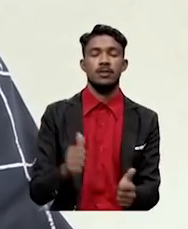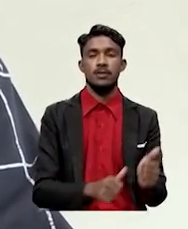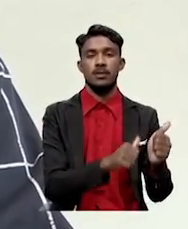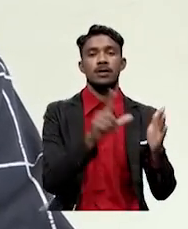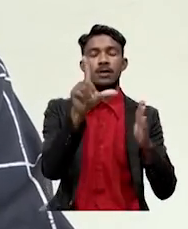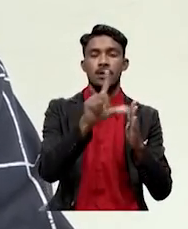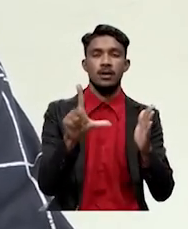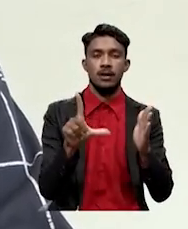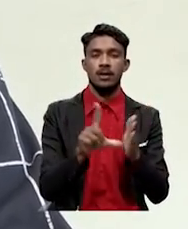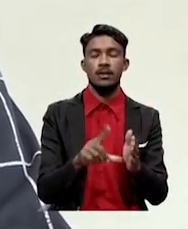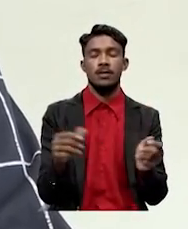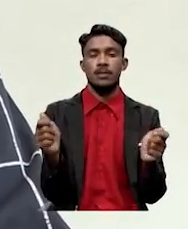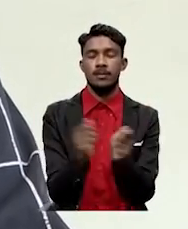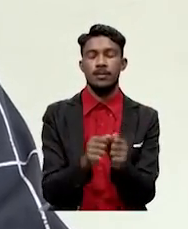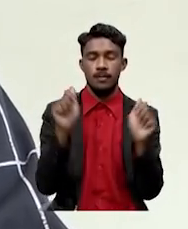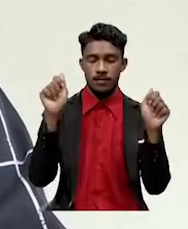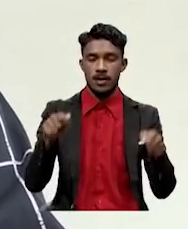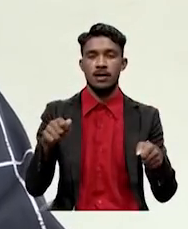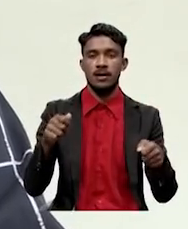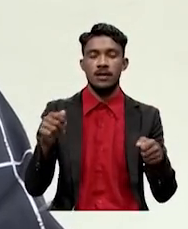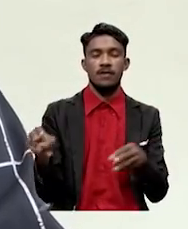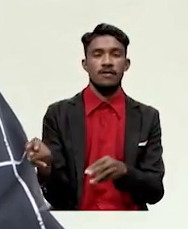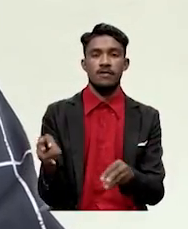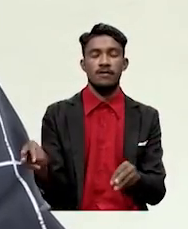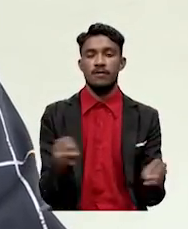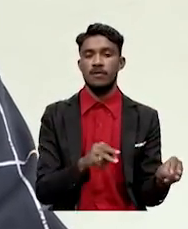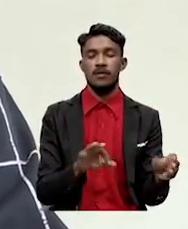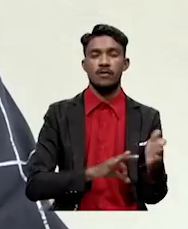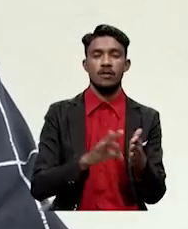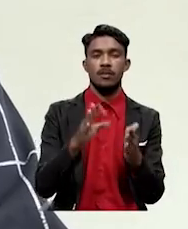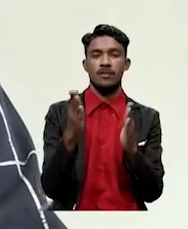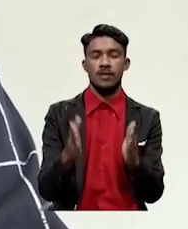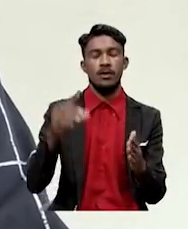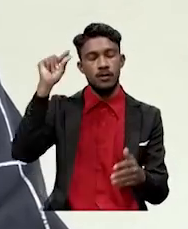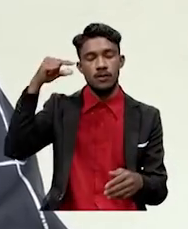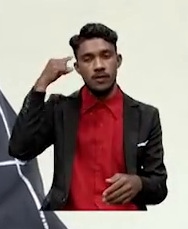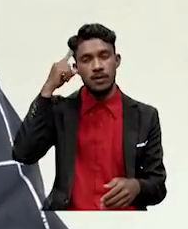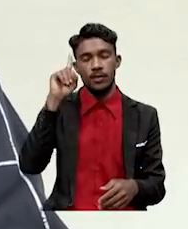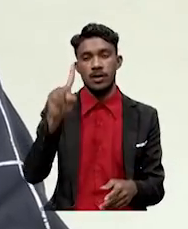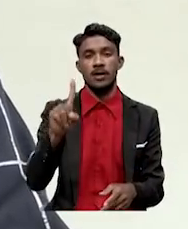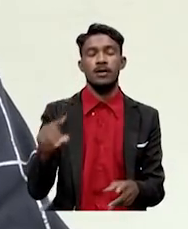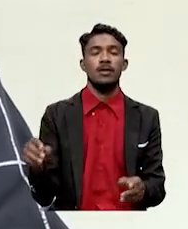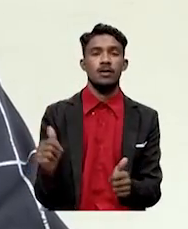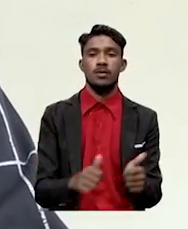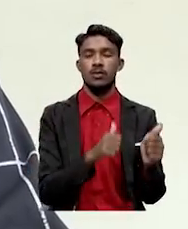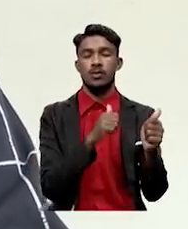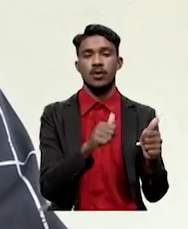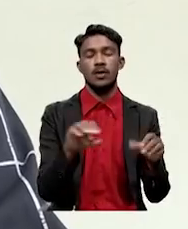Nessa nemos, hoje bela forma para o governo, né? Bem, cá, tuir ordem constitucional,